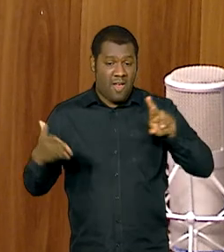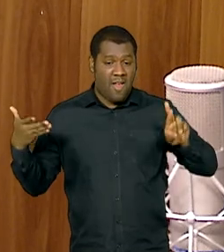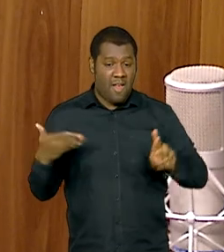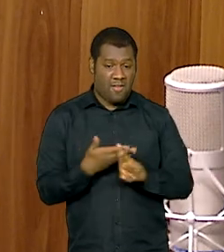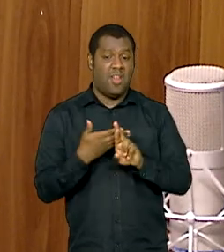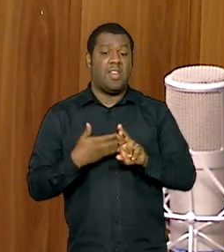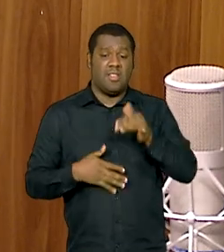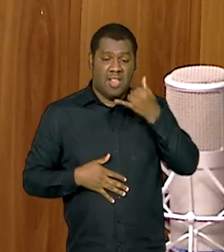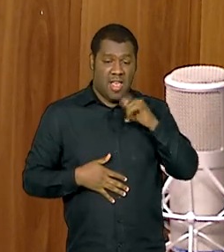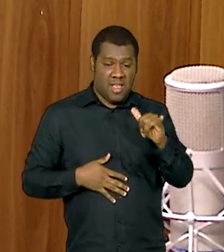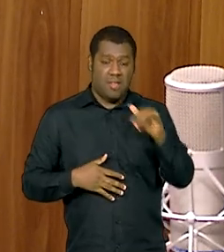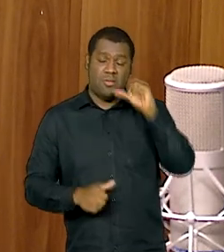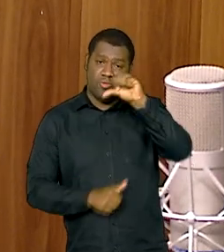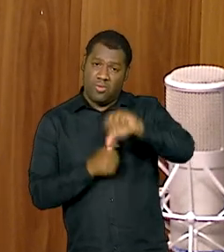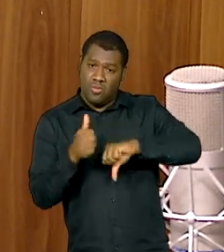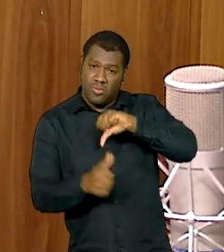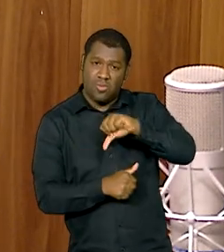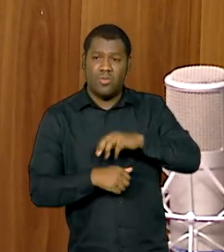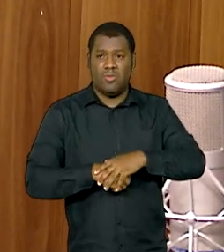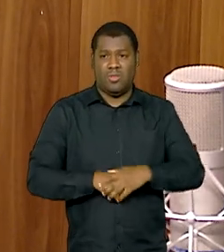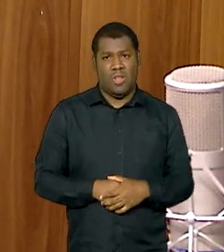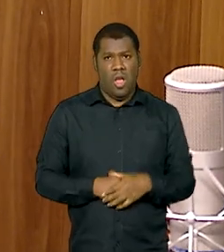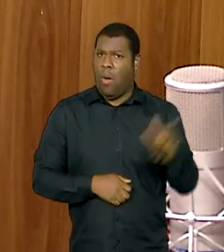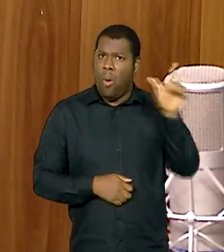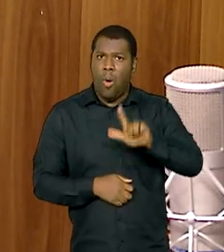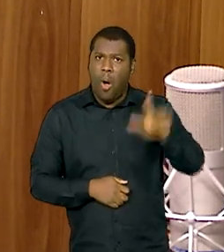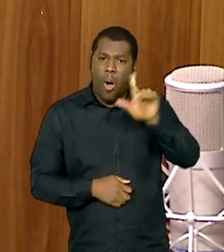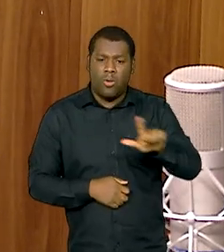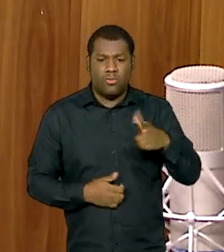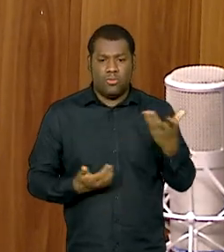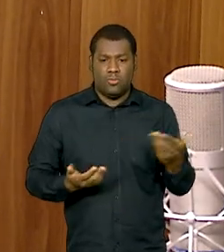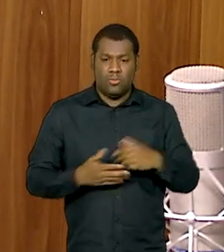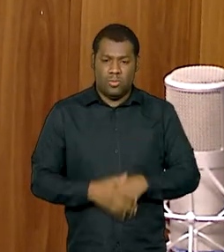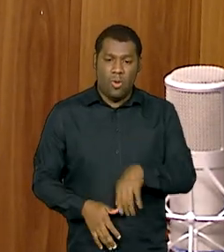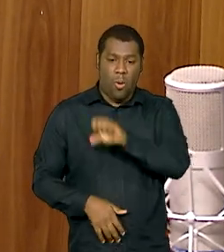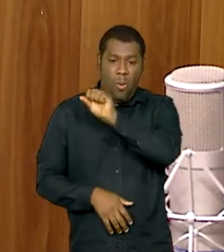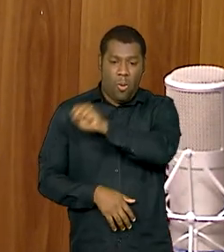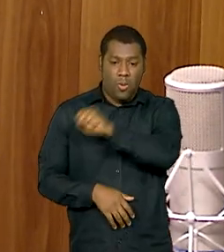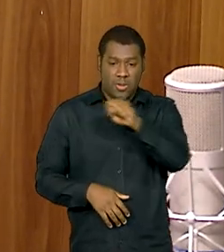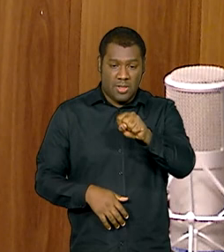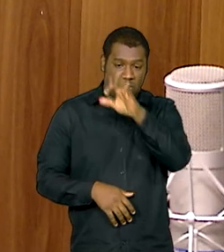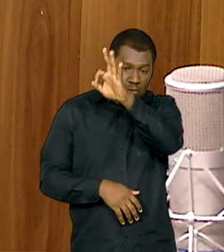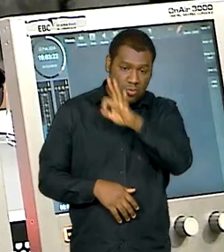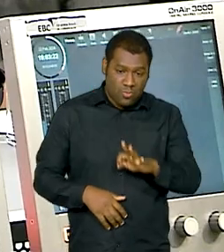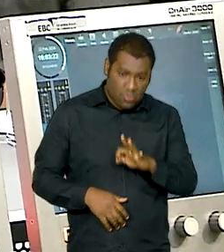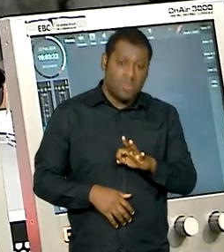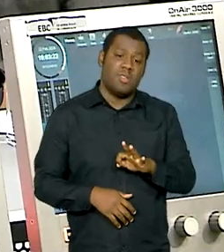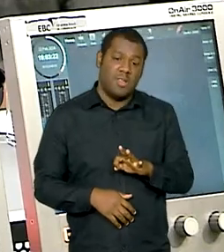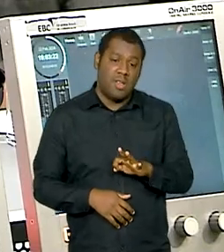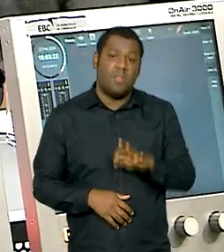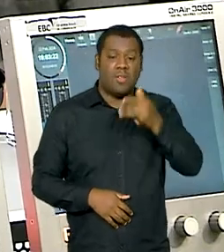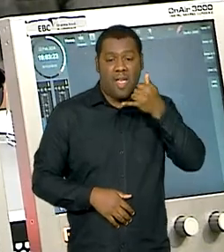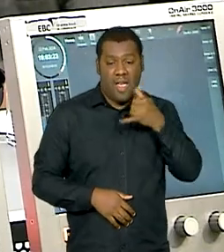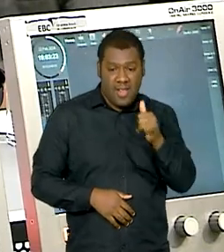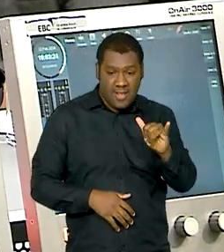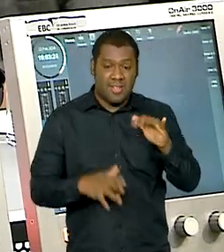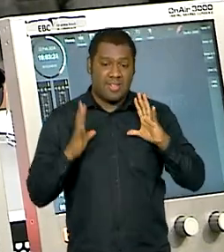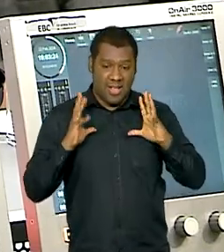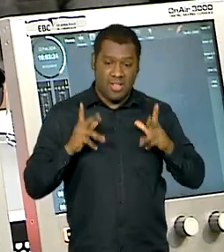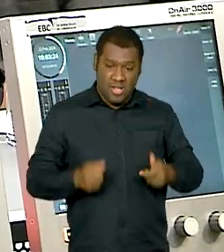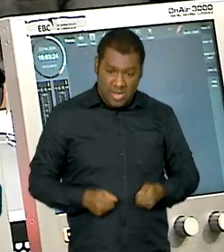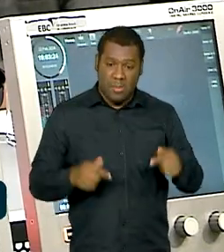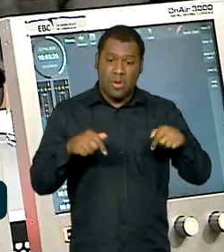da transição energética por por questões óbvias nós temos 88% da nossa matriz elétrica limpa e